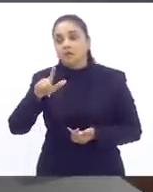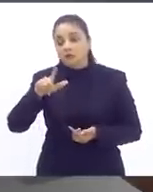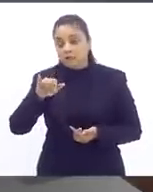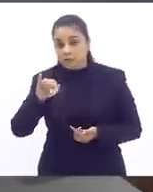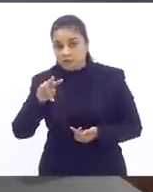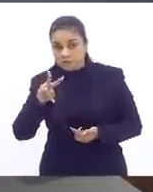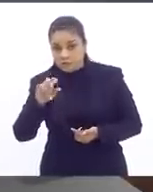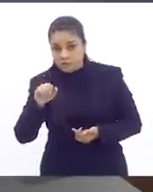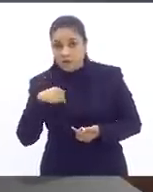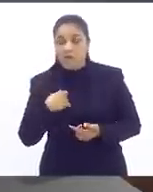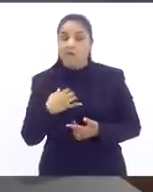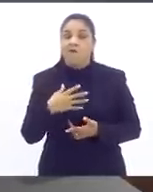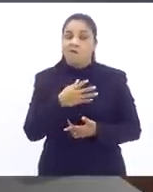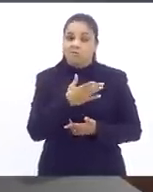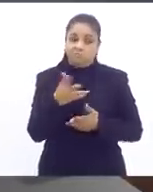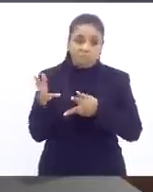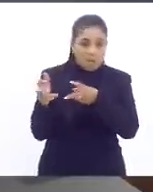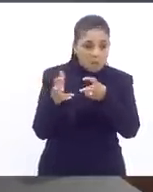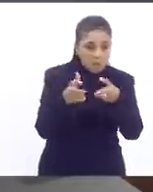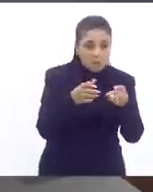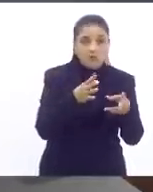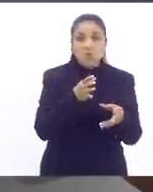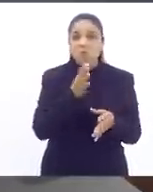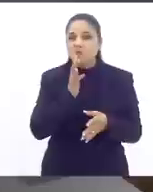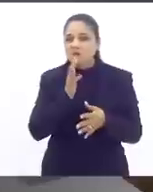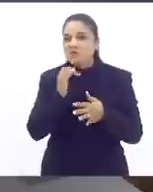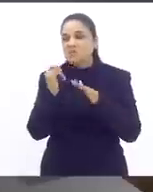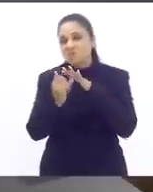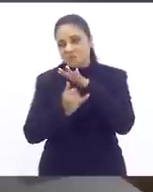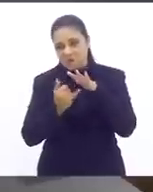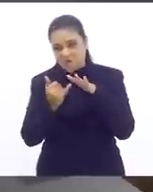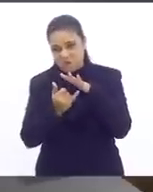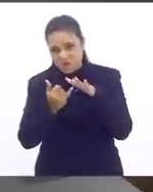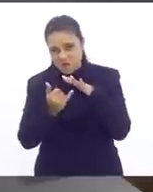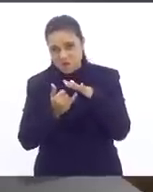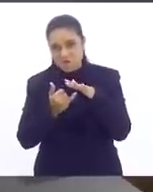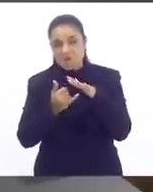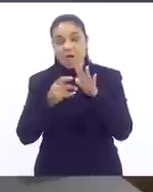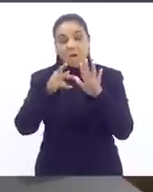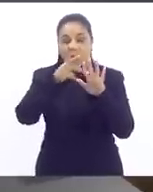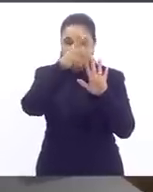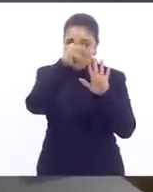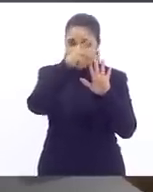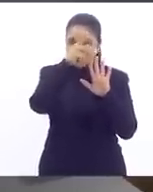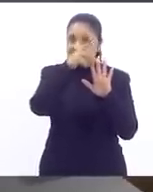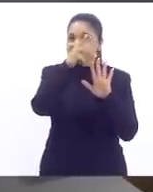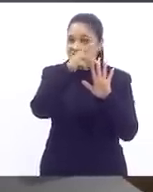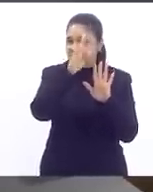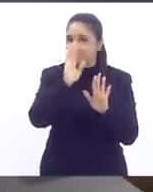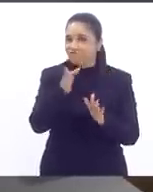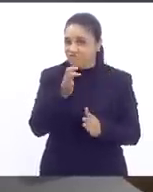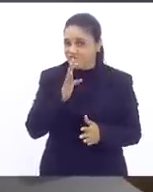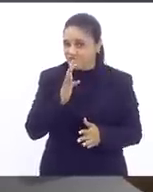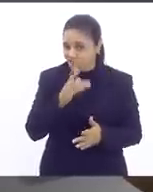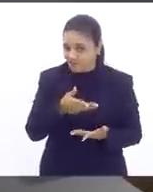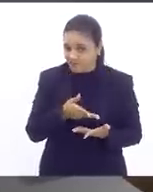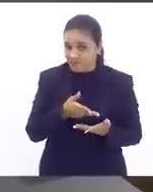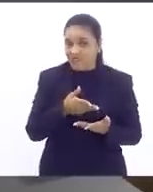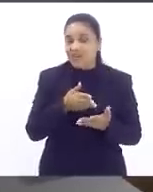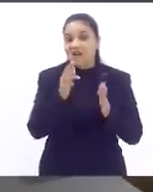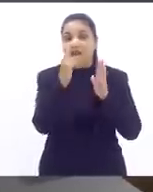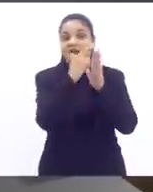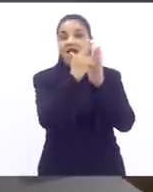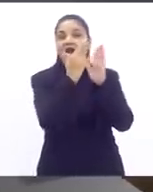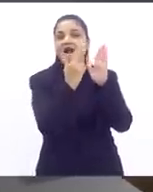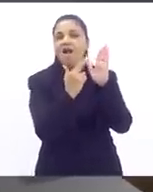é de conhecimento né até de um outro órgão a existência do parecer ele sim ele normatiza